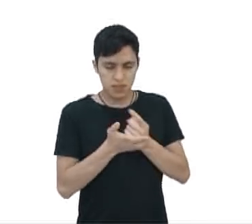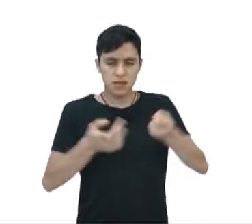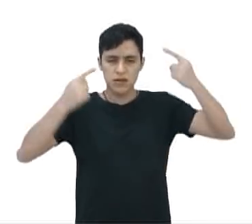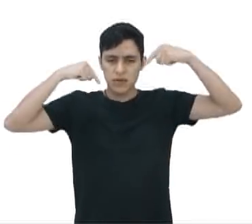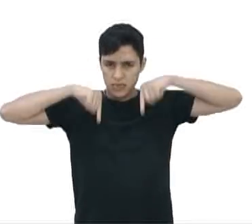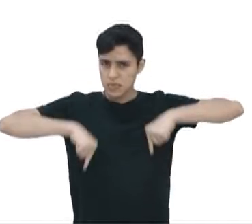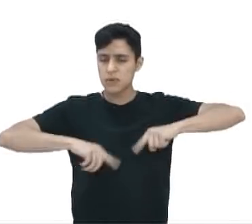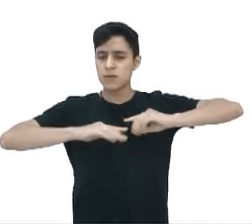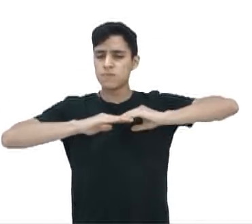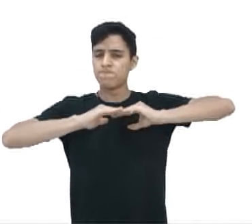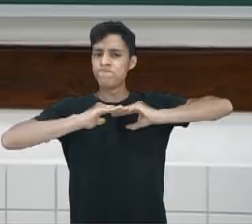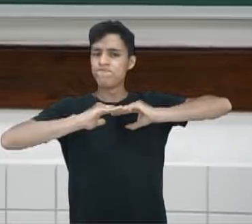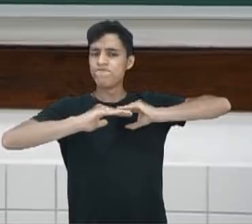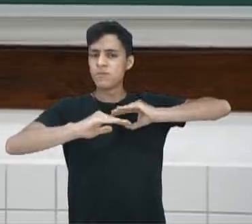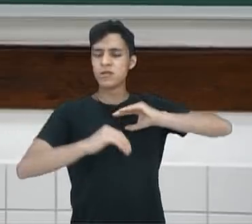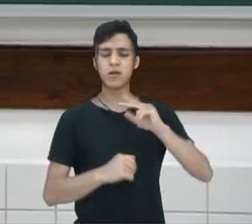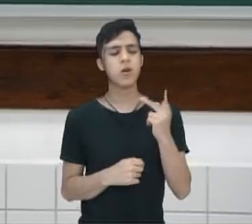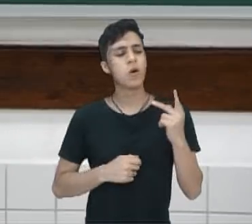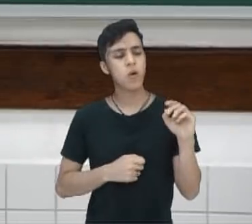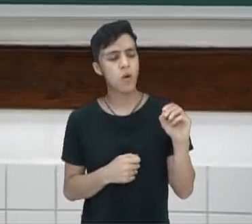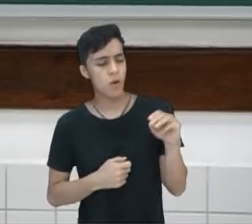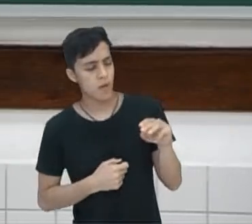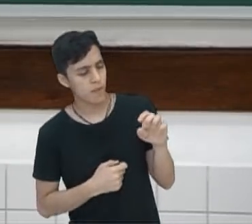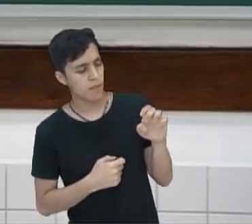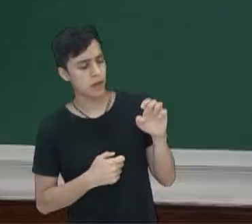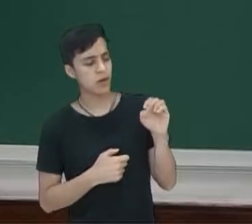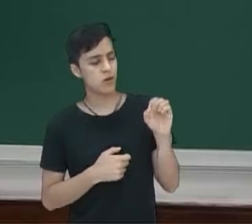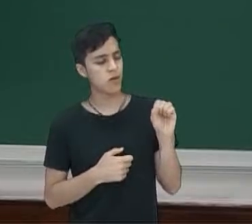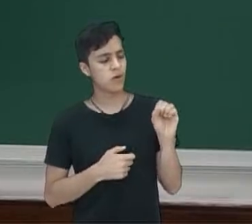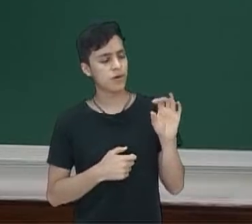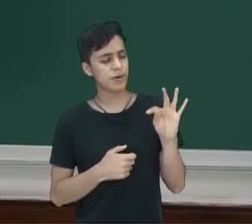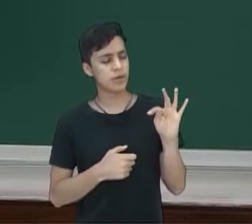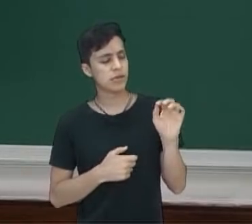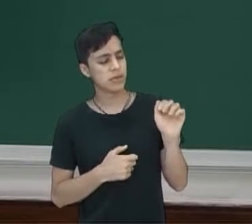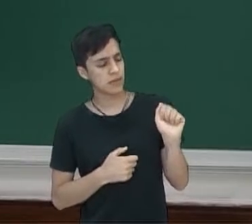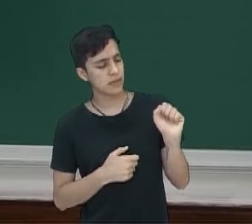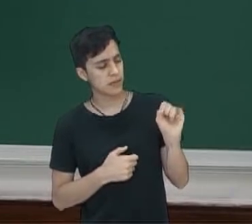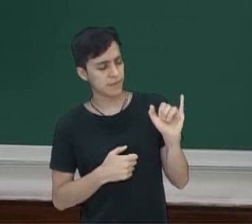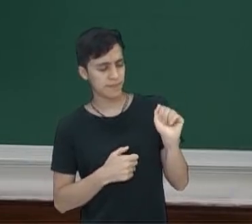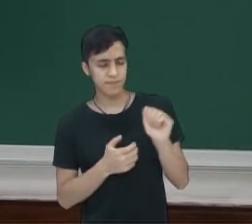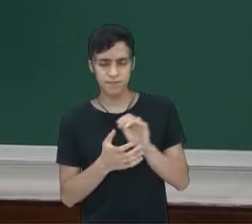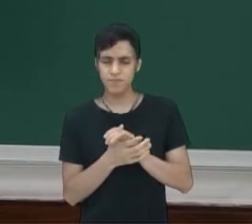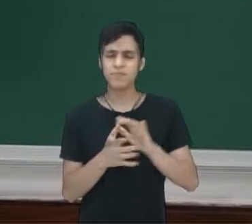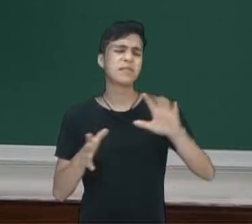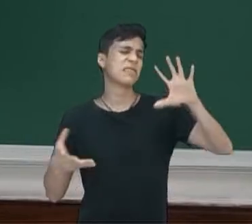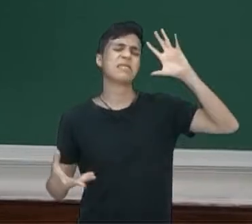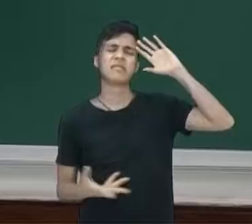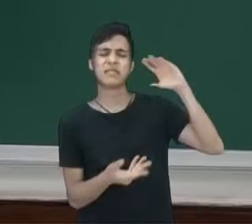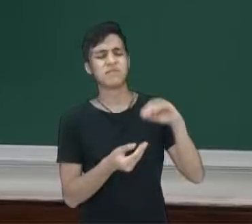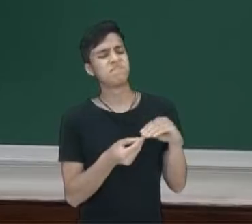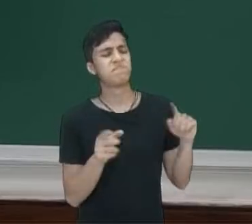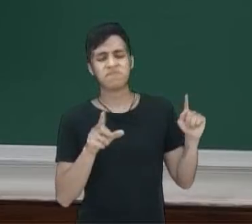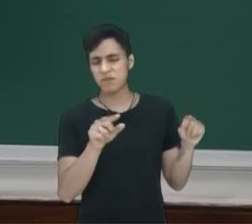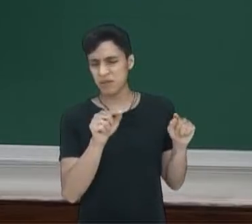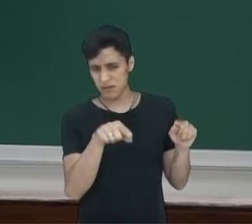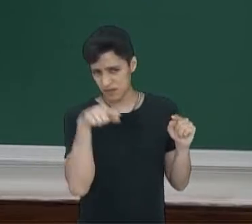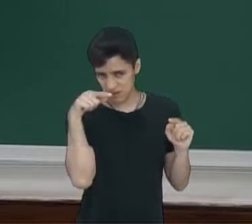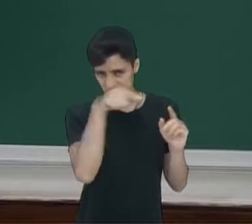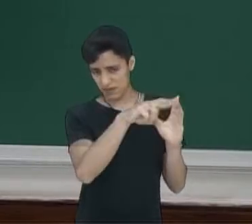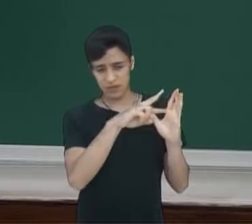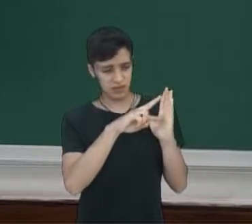equilíbrio, homeostasia. Mas afinal, em outras palavras, né, de uma forma simples, o que isso